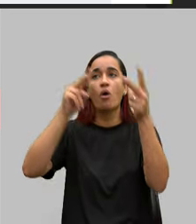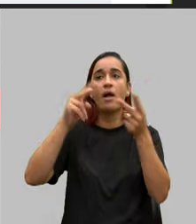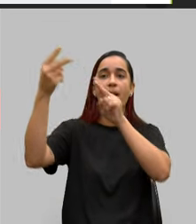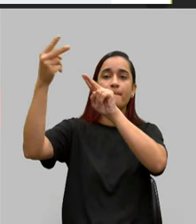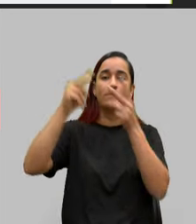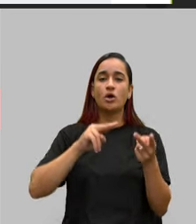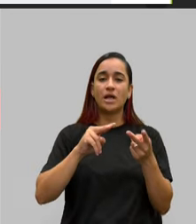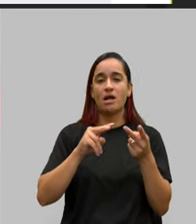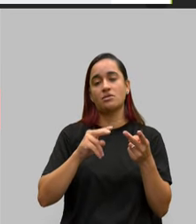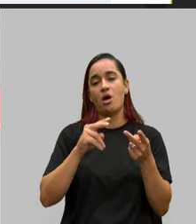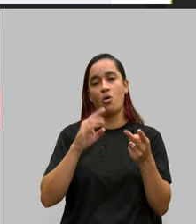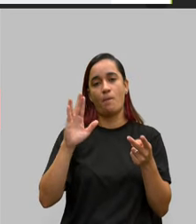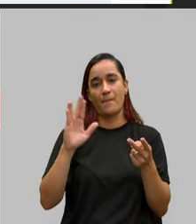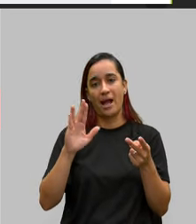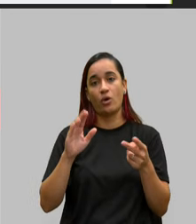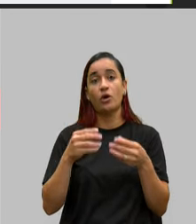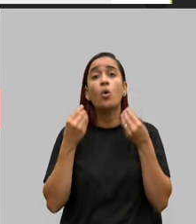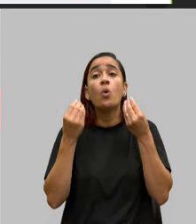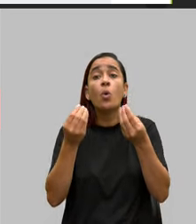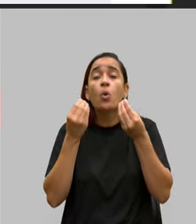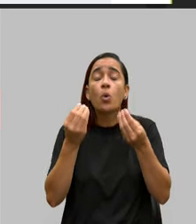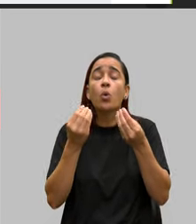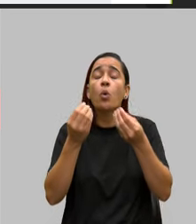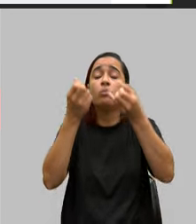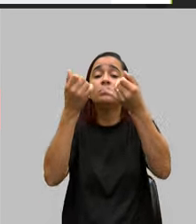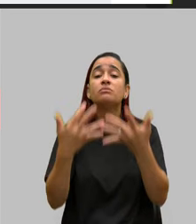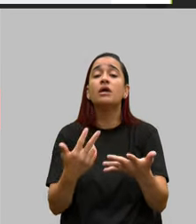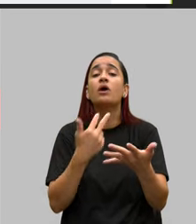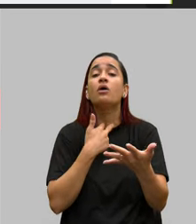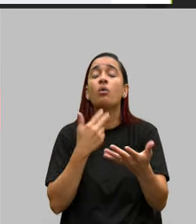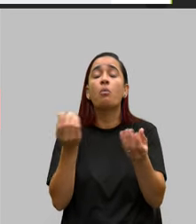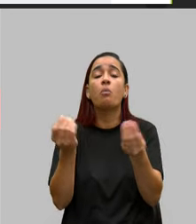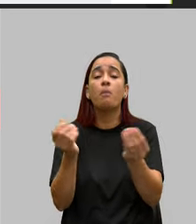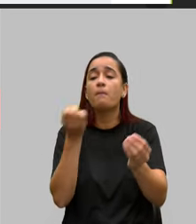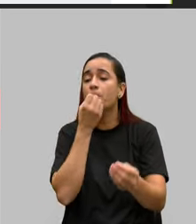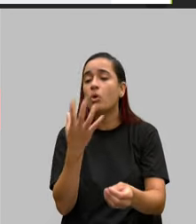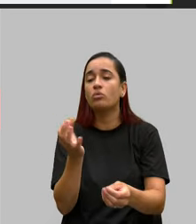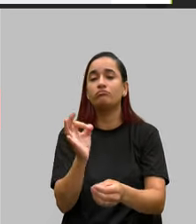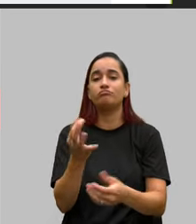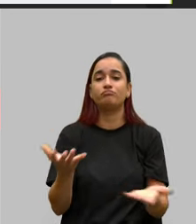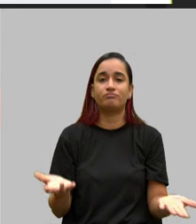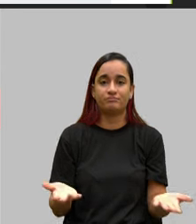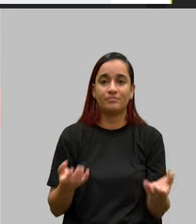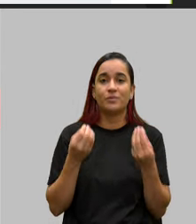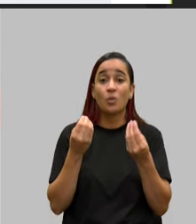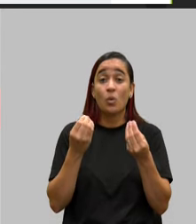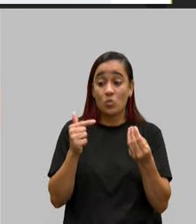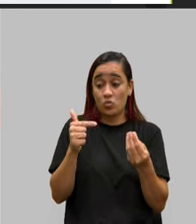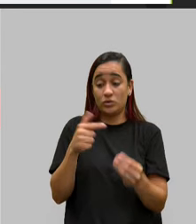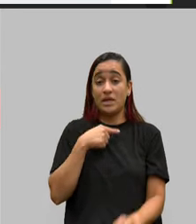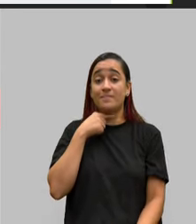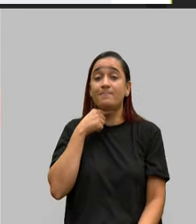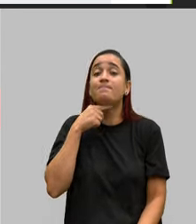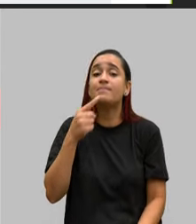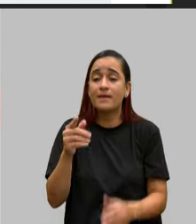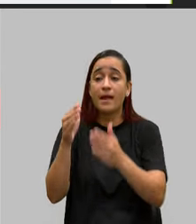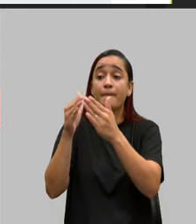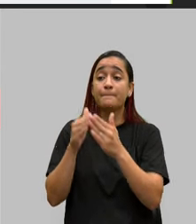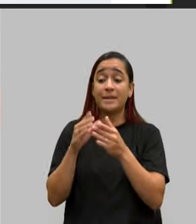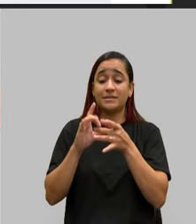como que cannabis não serve não tem ninguém pedindo autoriz medico